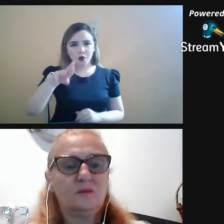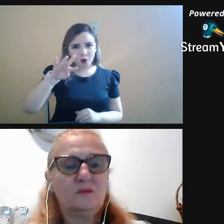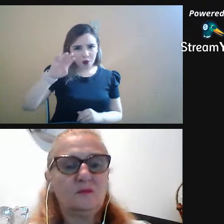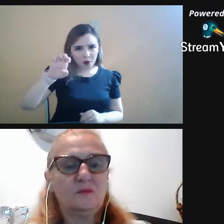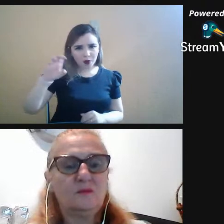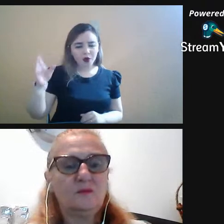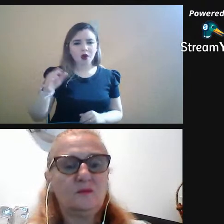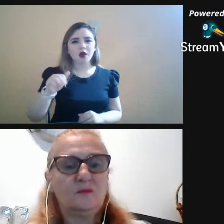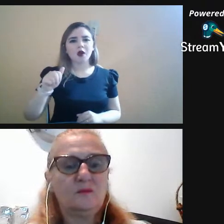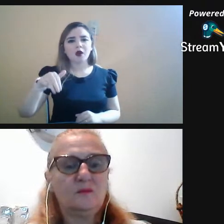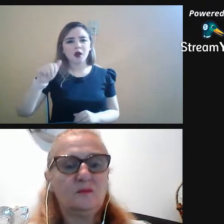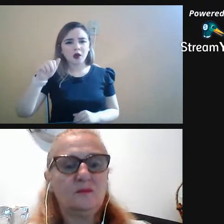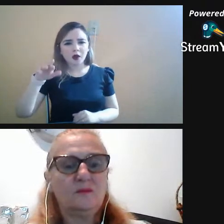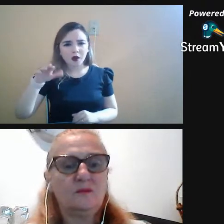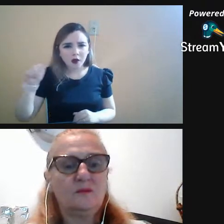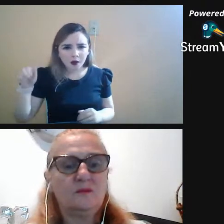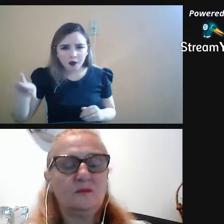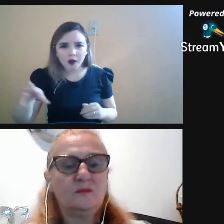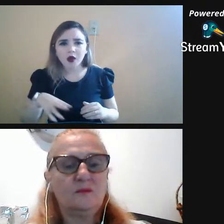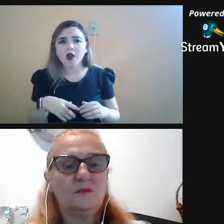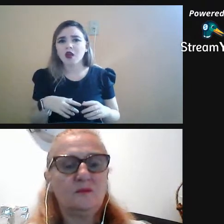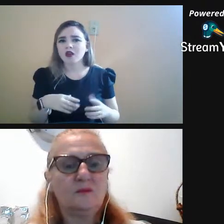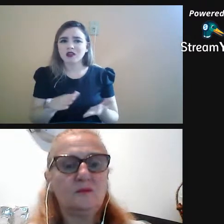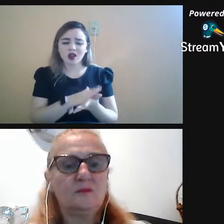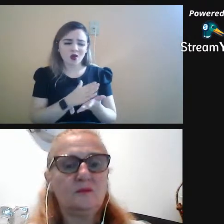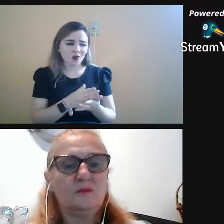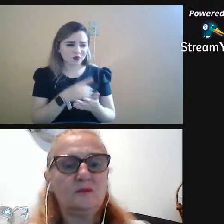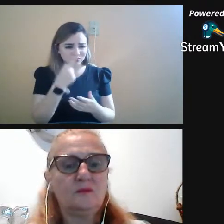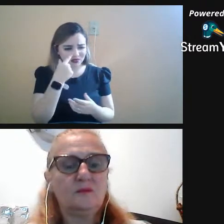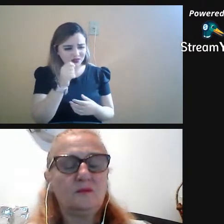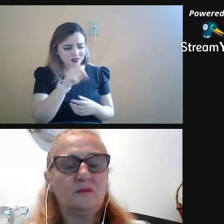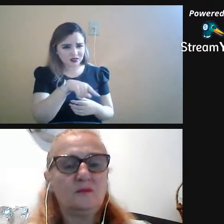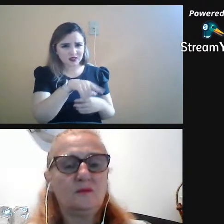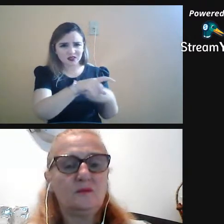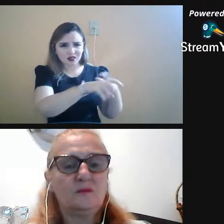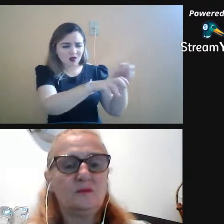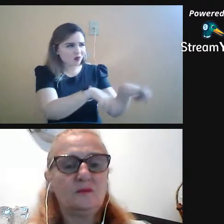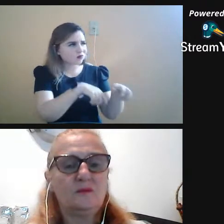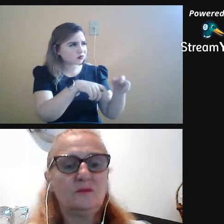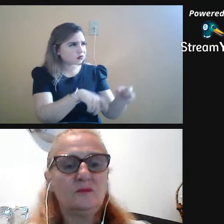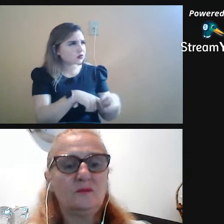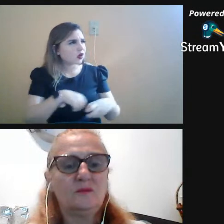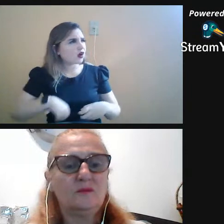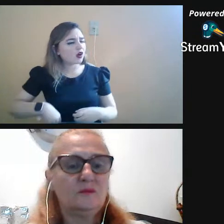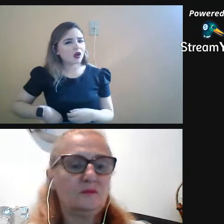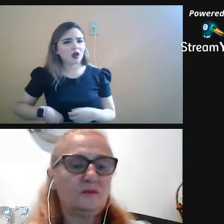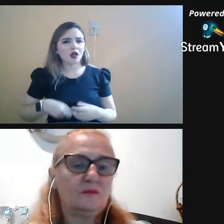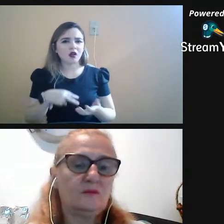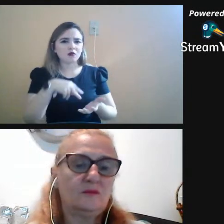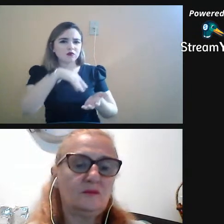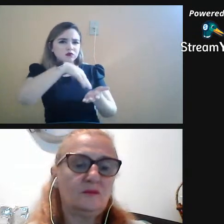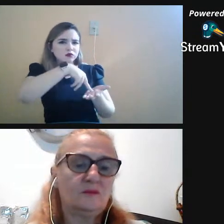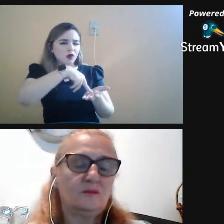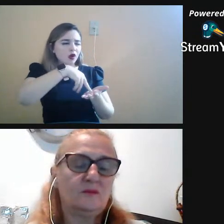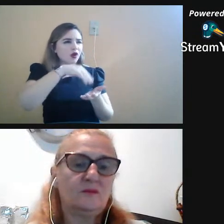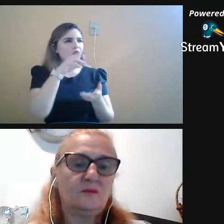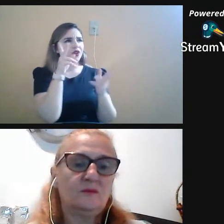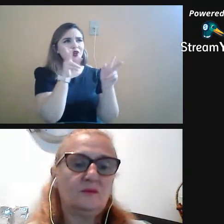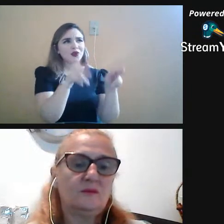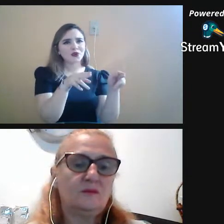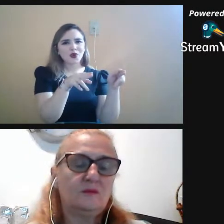um dos catadores, ele posou assim, como se fosse aquela figura do quadro, e essa foto foi